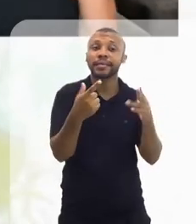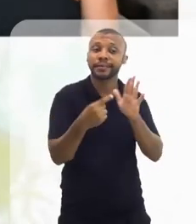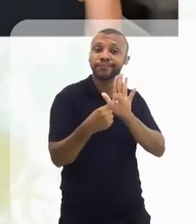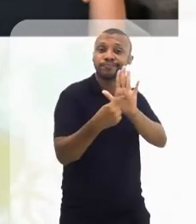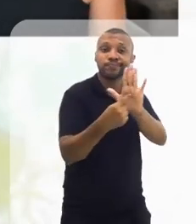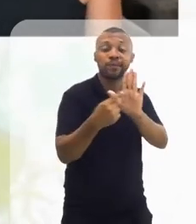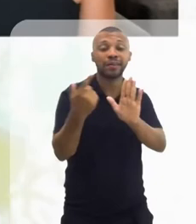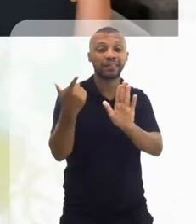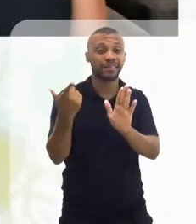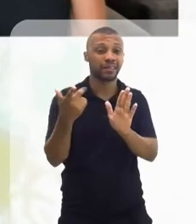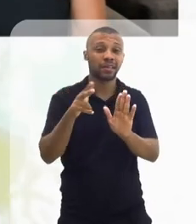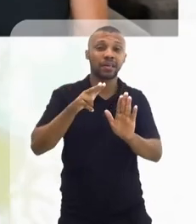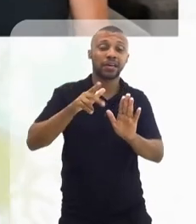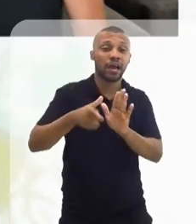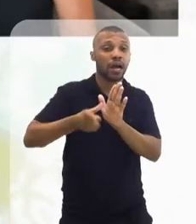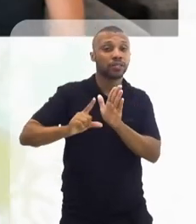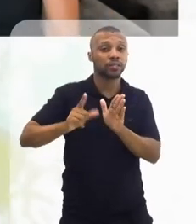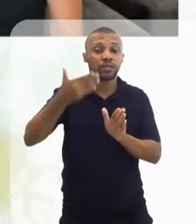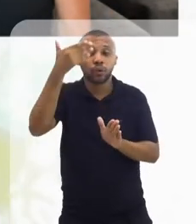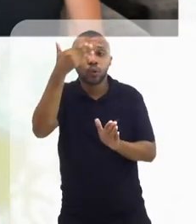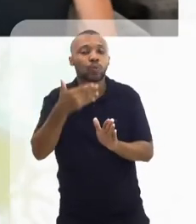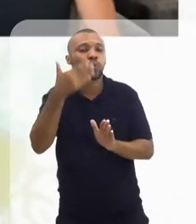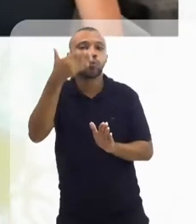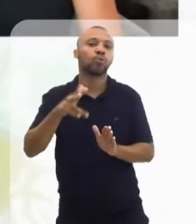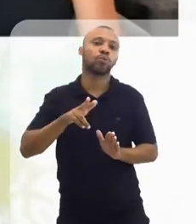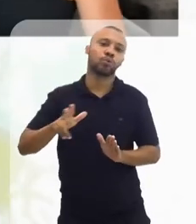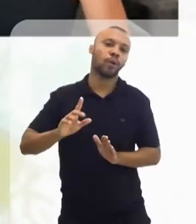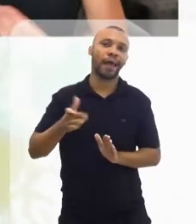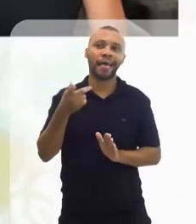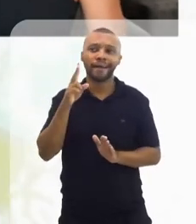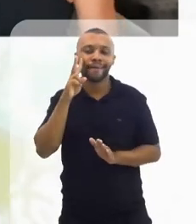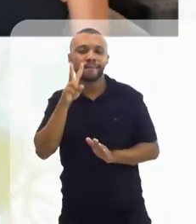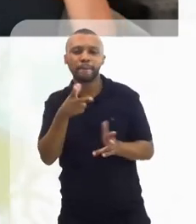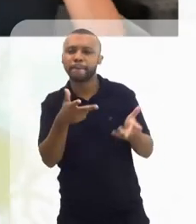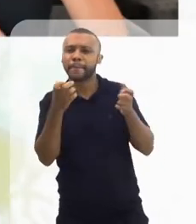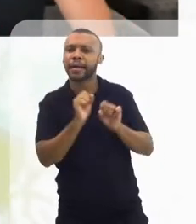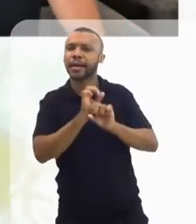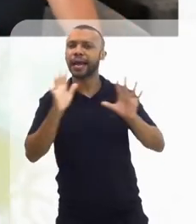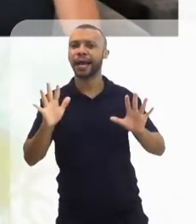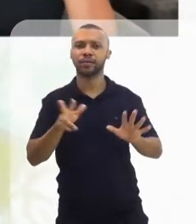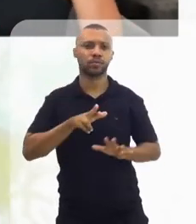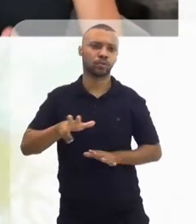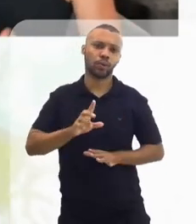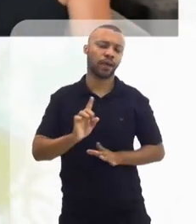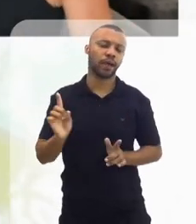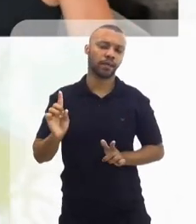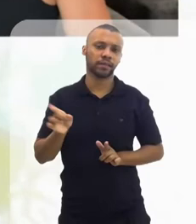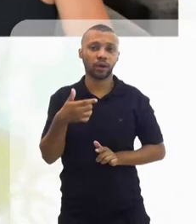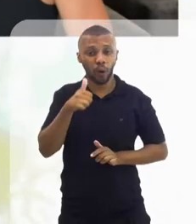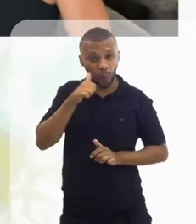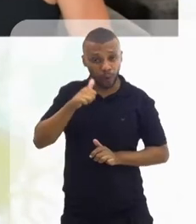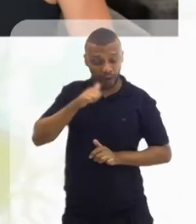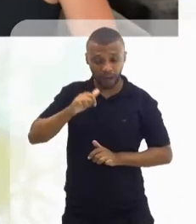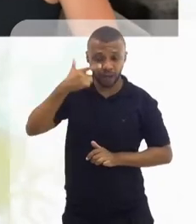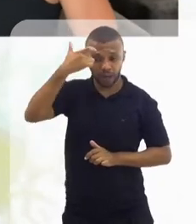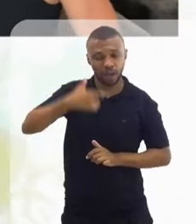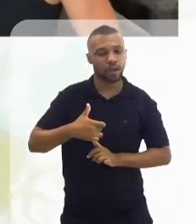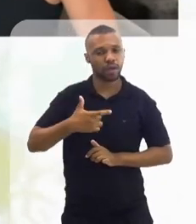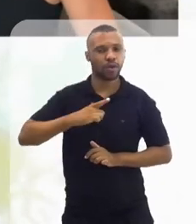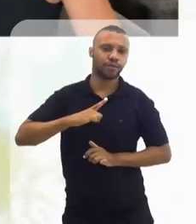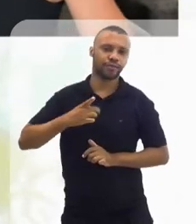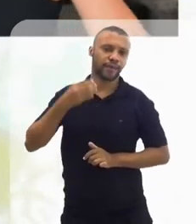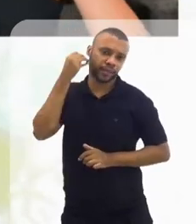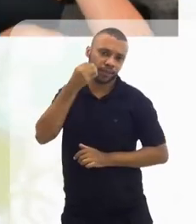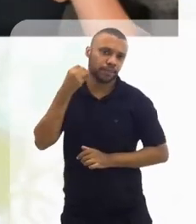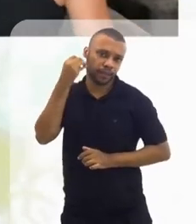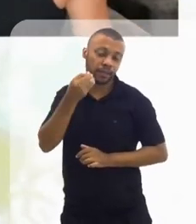coisa que não era visível, né? Então, eu acho que mulheres passam, eu passei por isso, né?